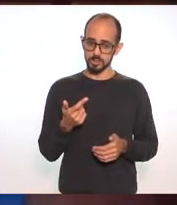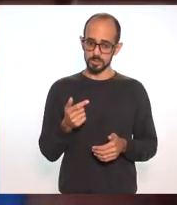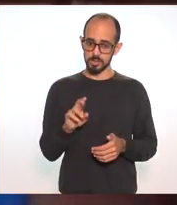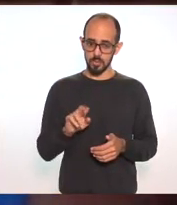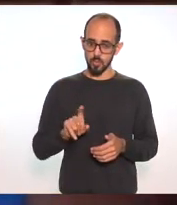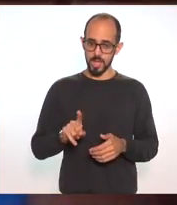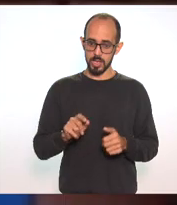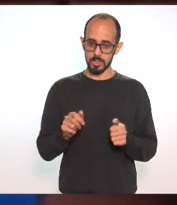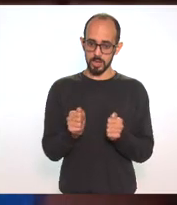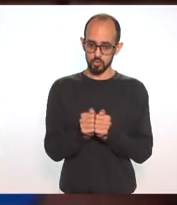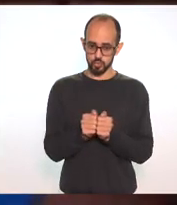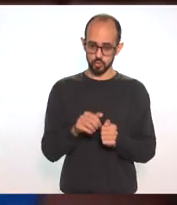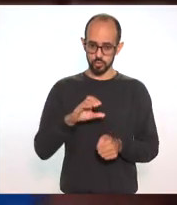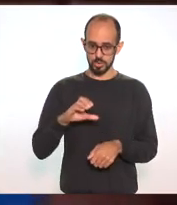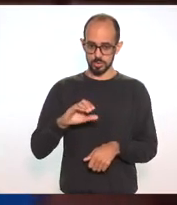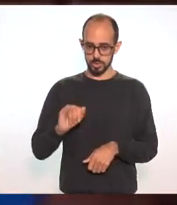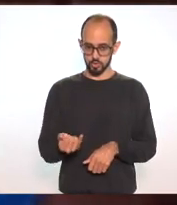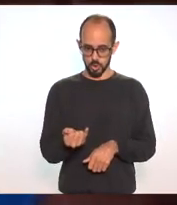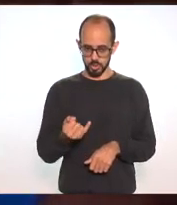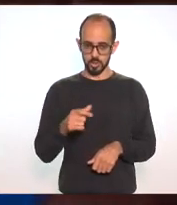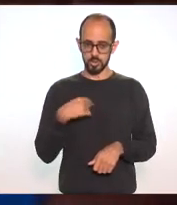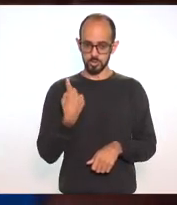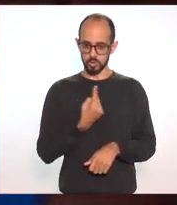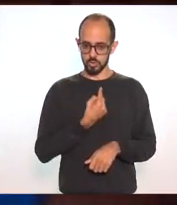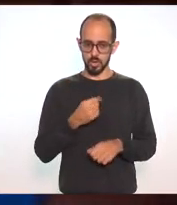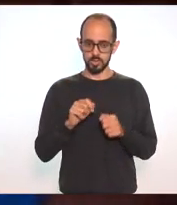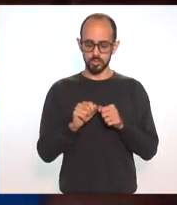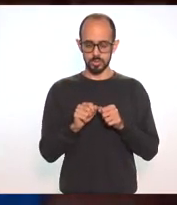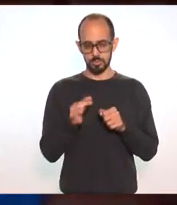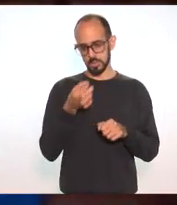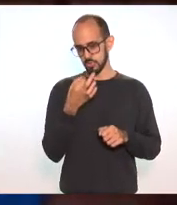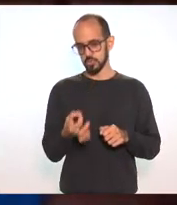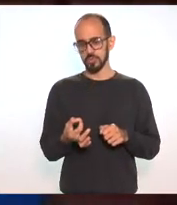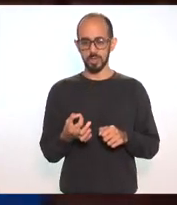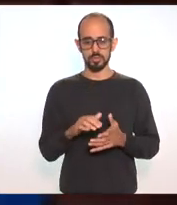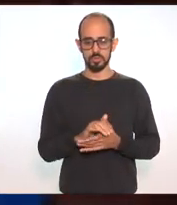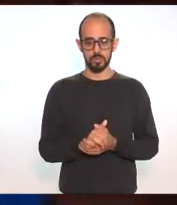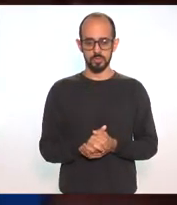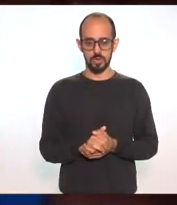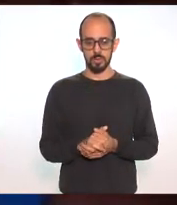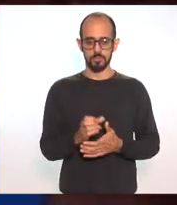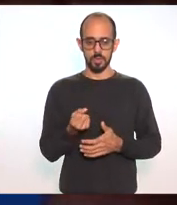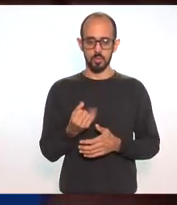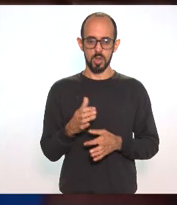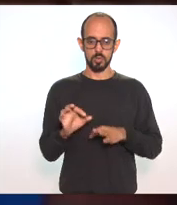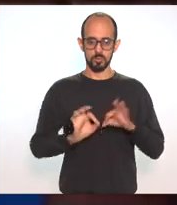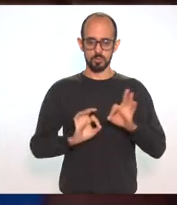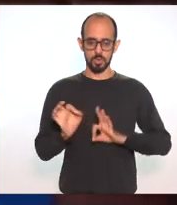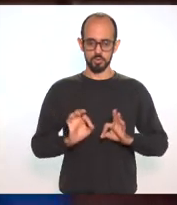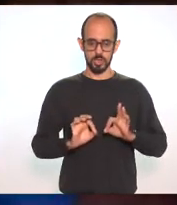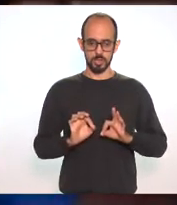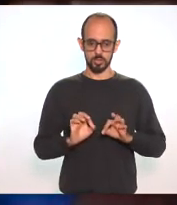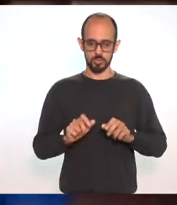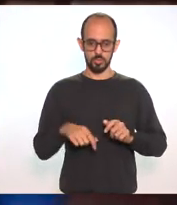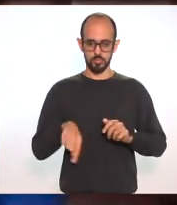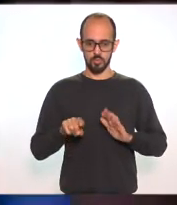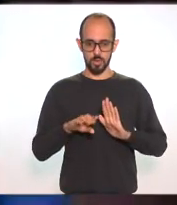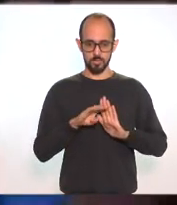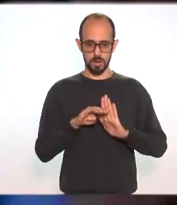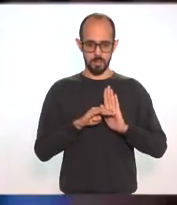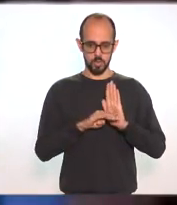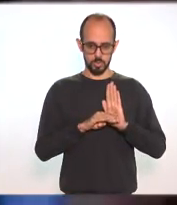CCJ, nós fizemos toda essa justificativa quando o projeto foi a pauta. Deputada Mônica,